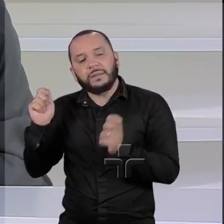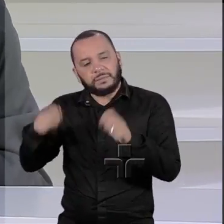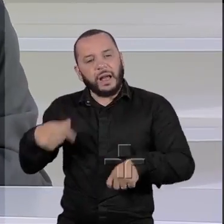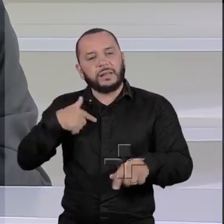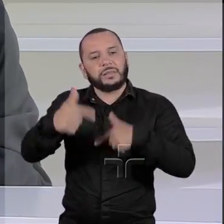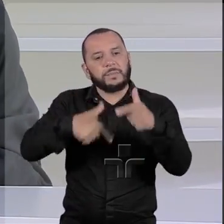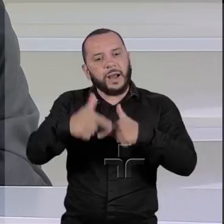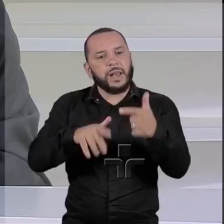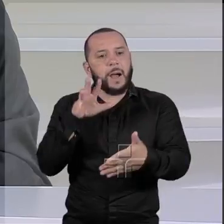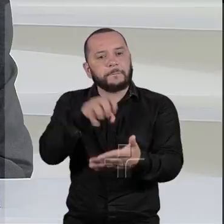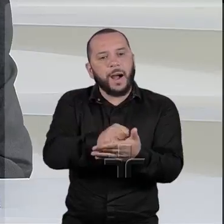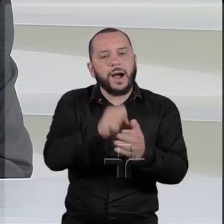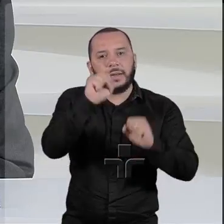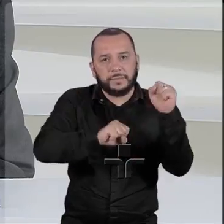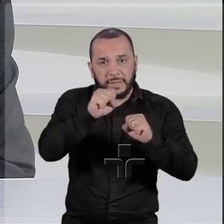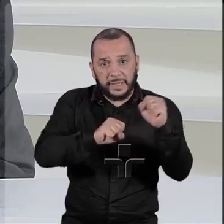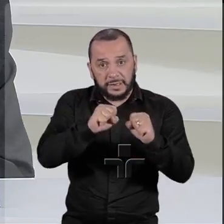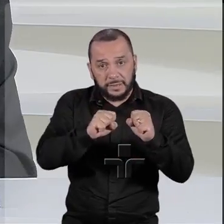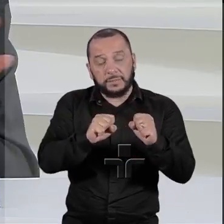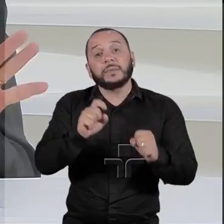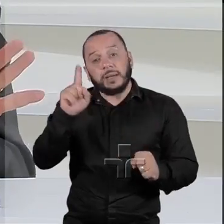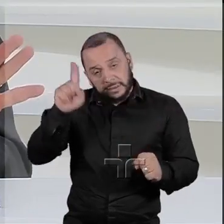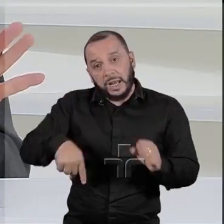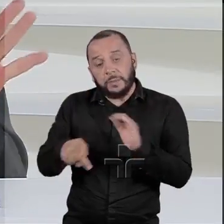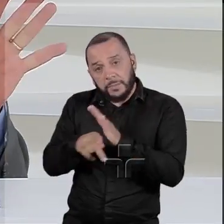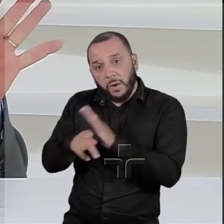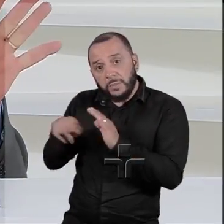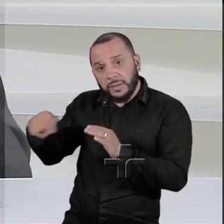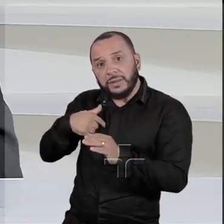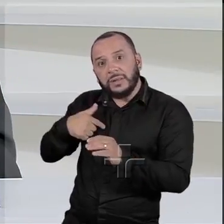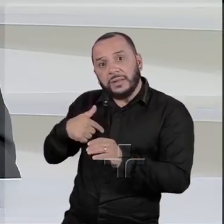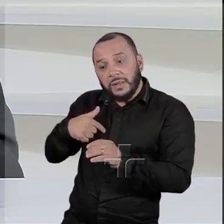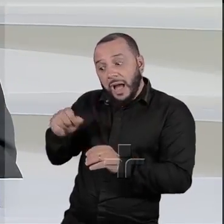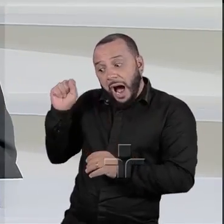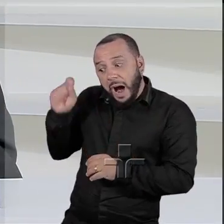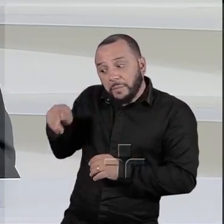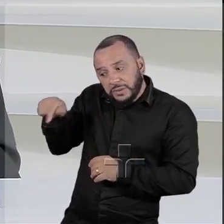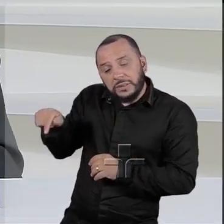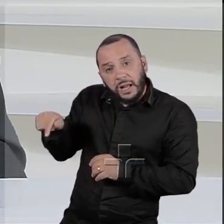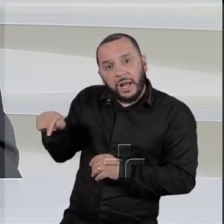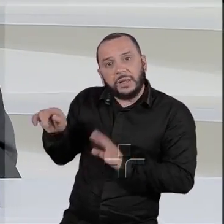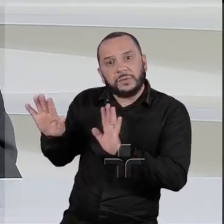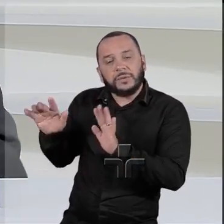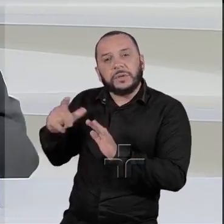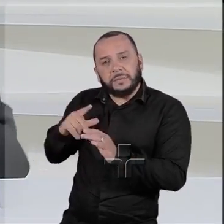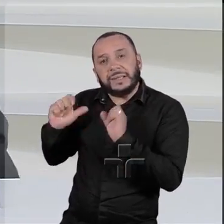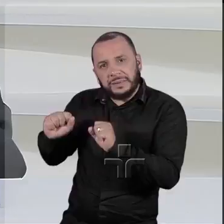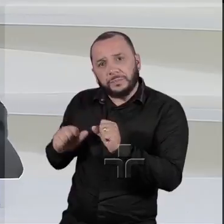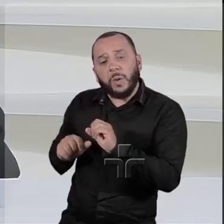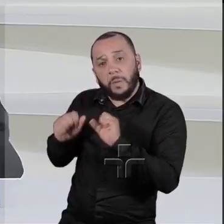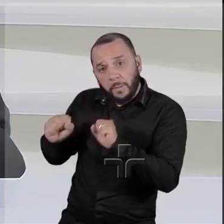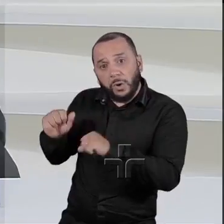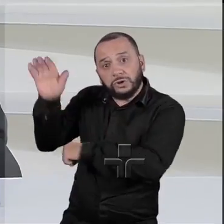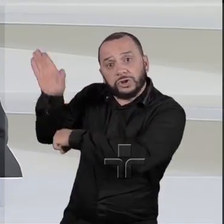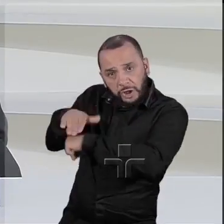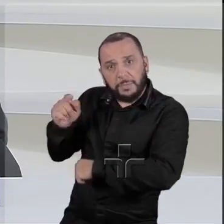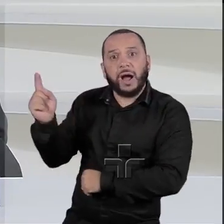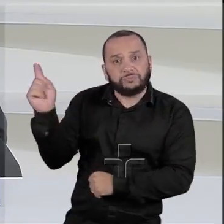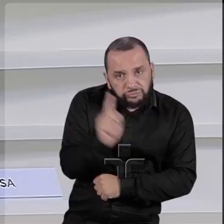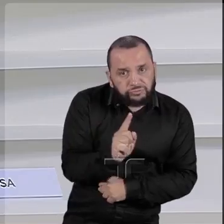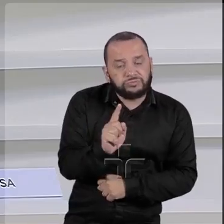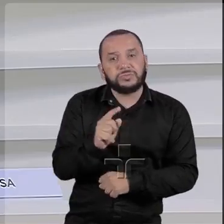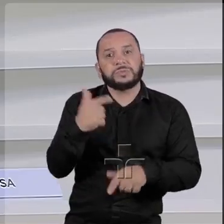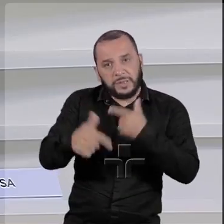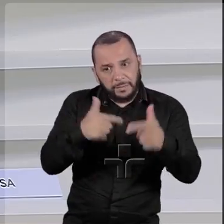história de Mas ele pertence à reserva. Ele pertence à reserva. Pertencendo à reserva. Mas ele é um civil, aqui ele Claro. continua militar.